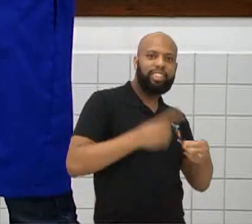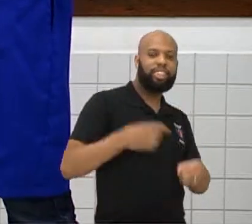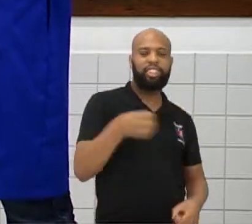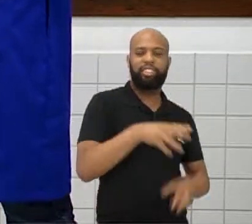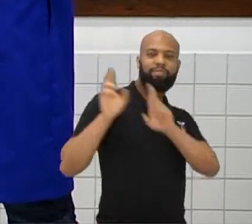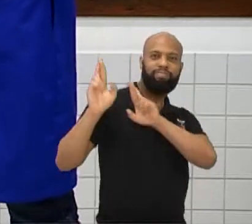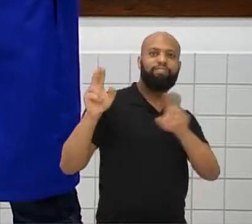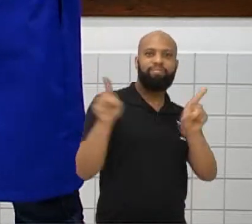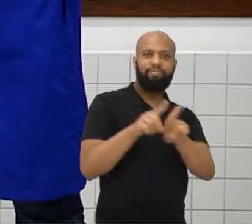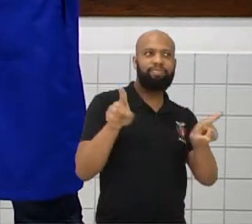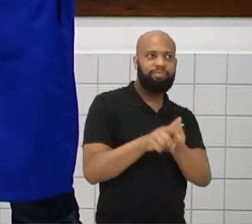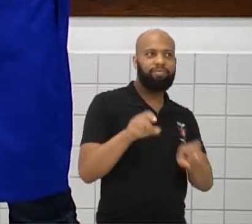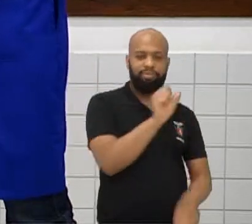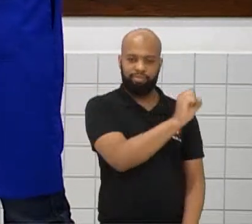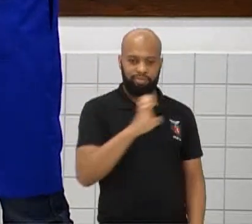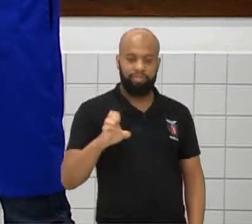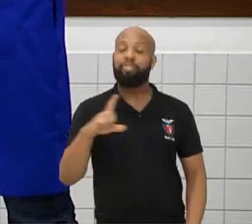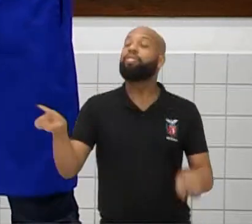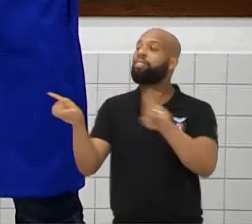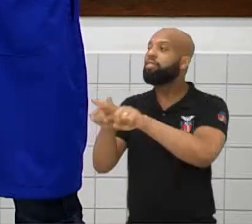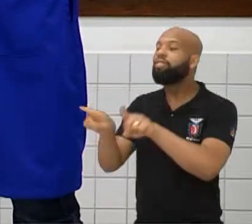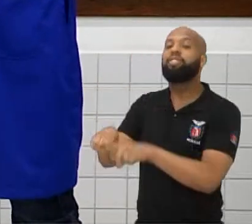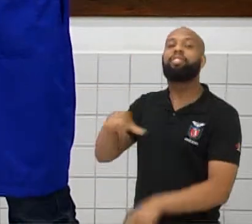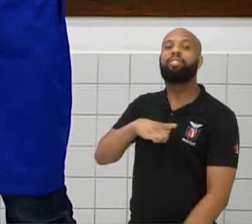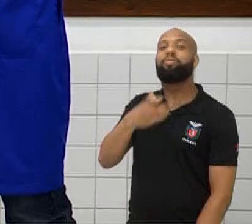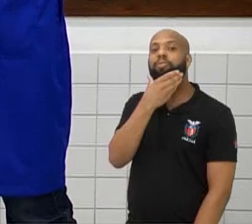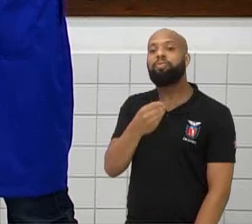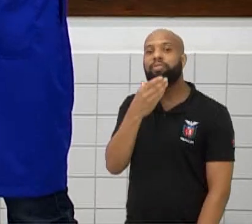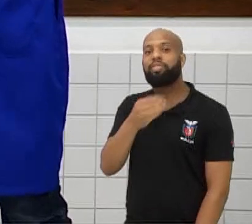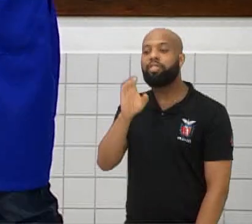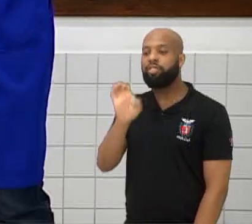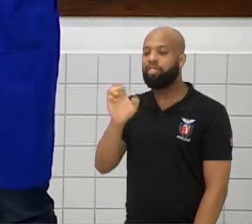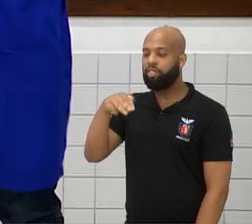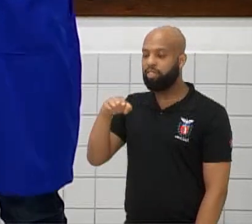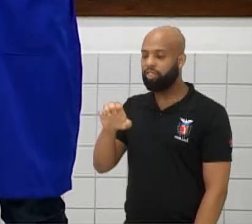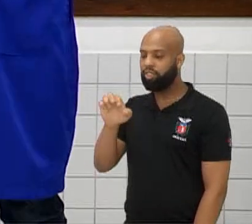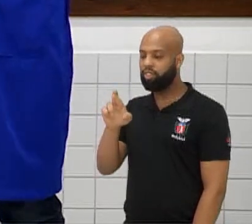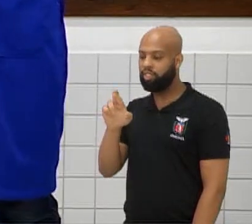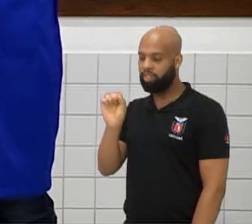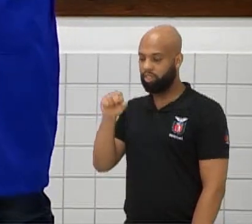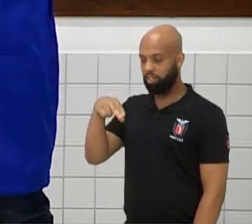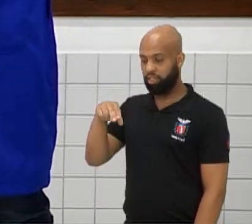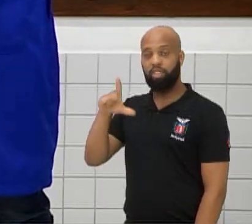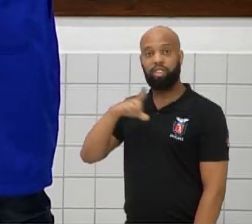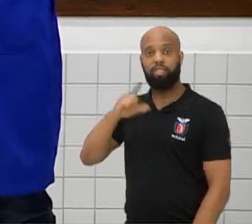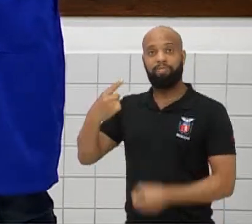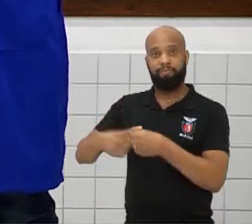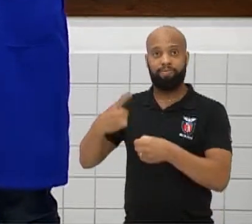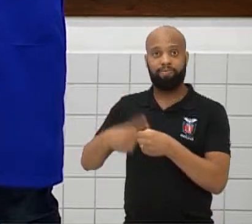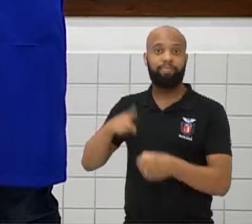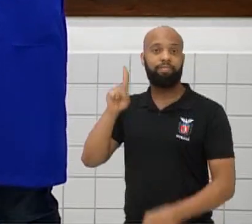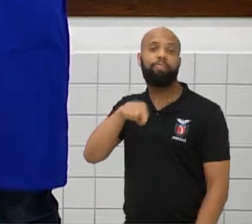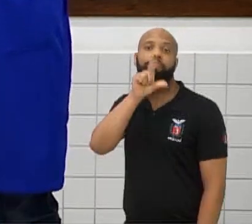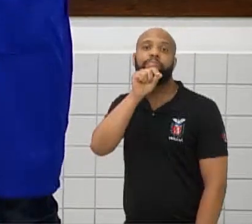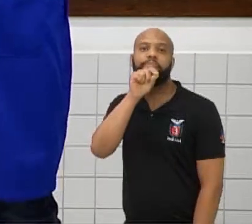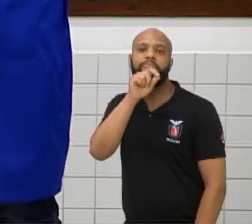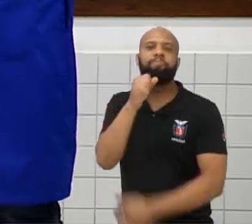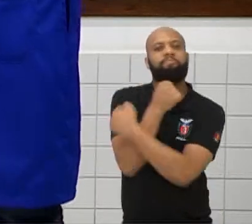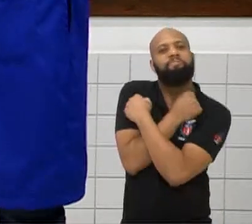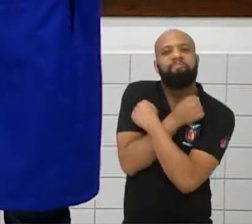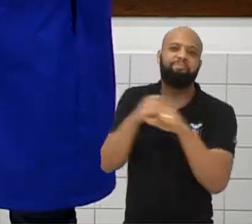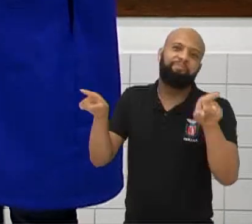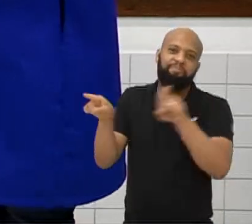Tem mais gente aqui, ó. Tem o Emerson Fantin Filho, lá do Colégio Estadual Emílio de Menezes, da cidade de Arapongas. Um